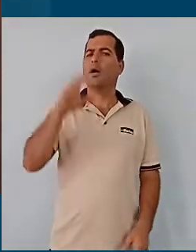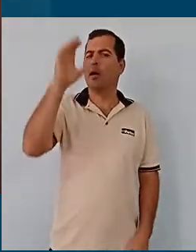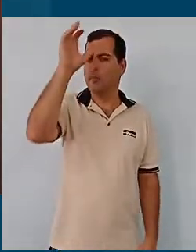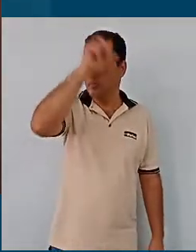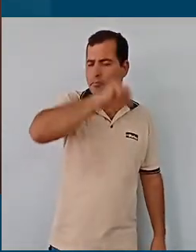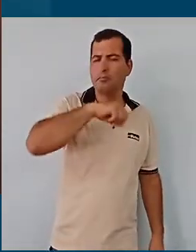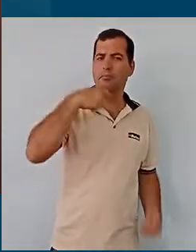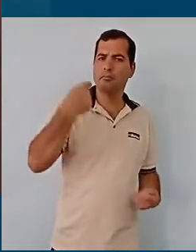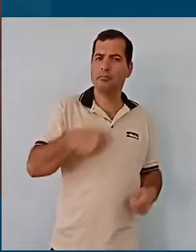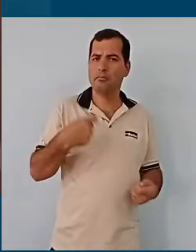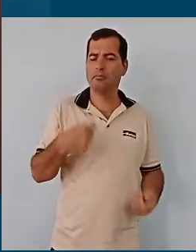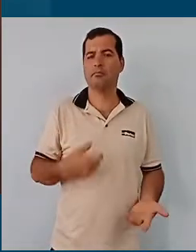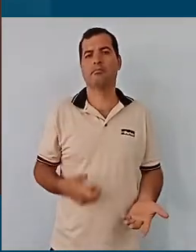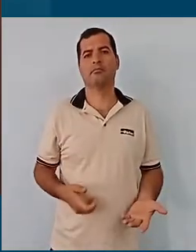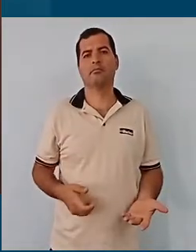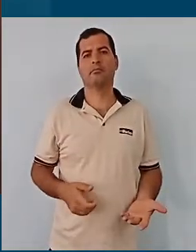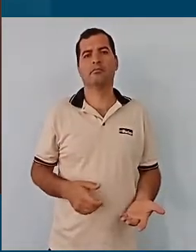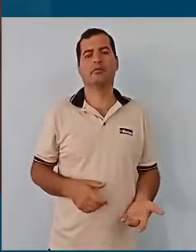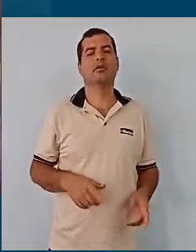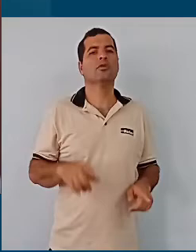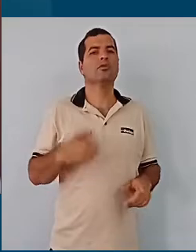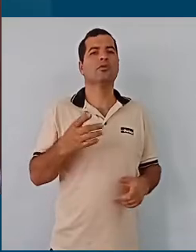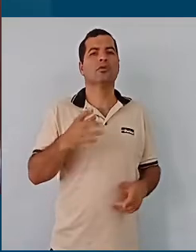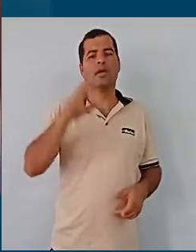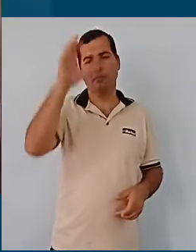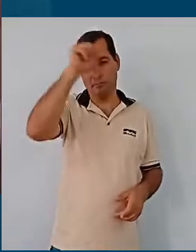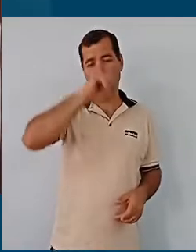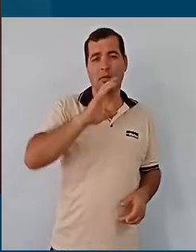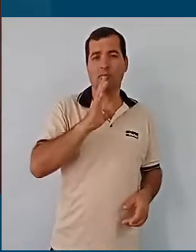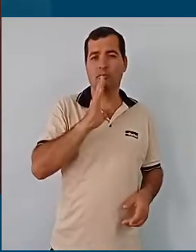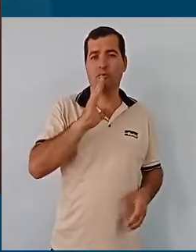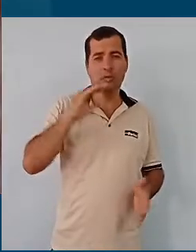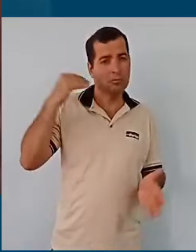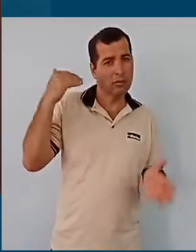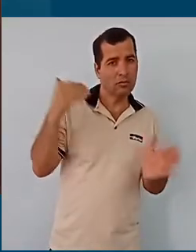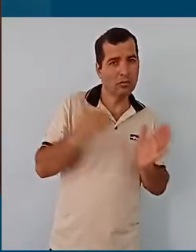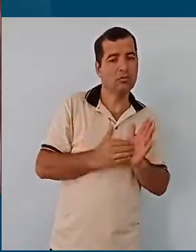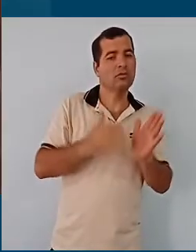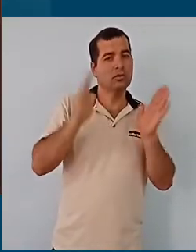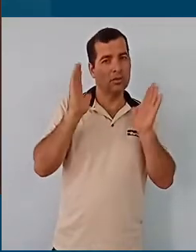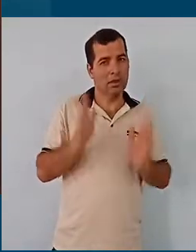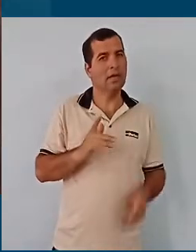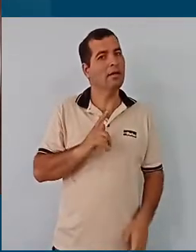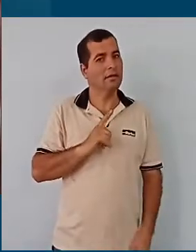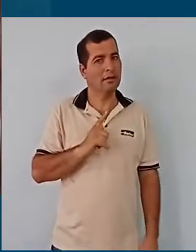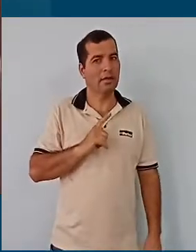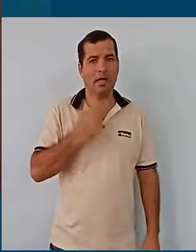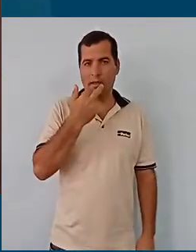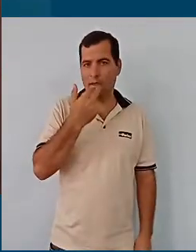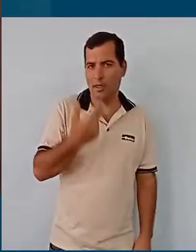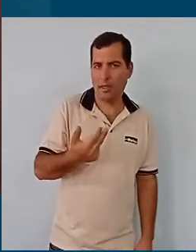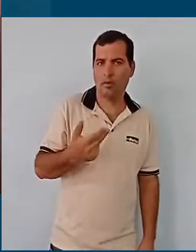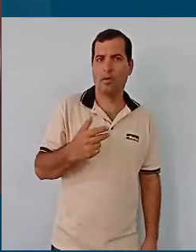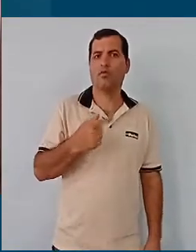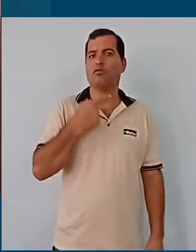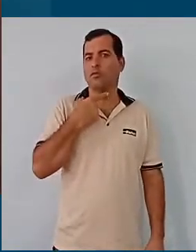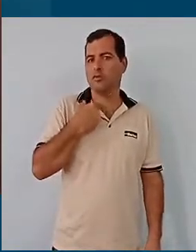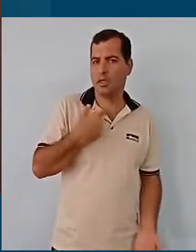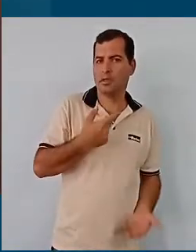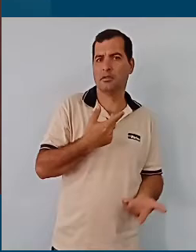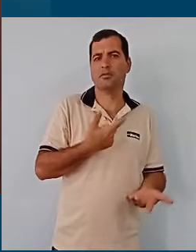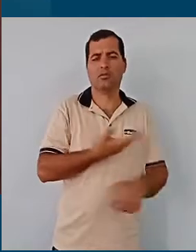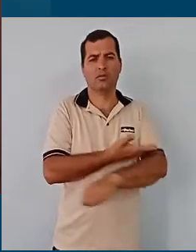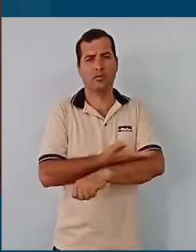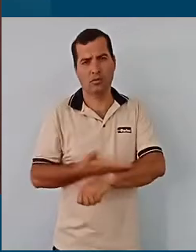do aprender, do dominar o conhecimento que está, do conhecimento, a língua, os hábitos, os costumes, a